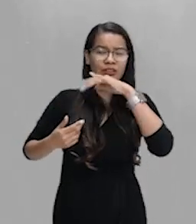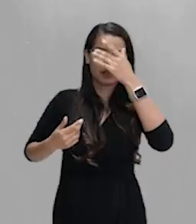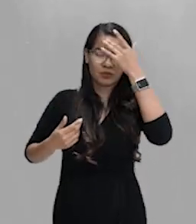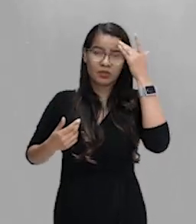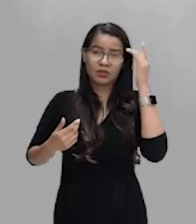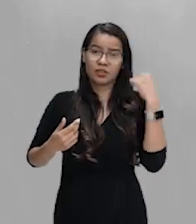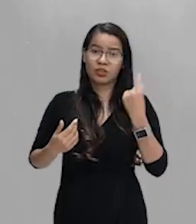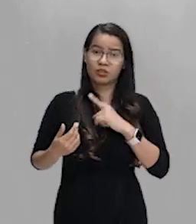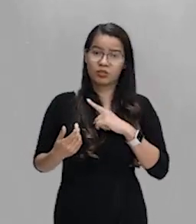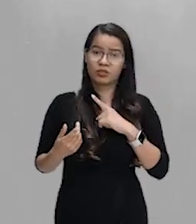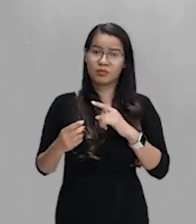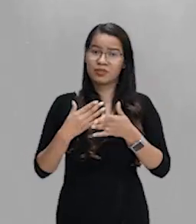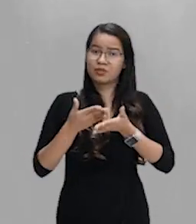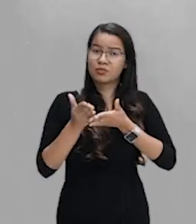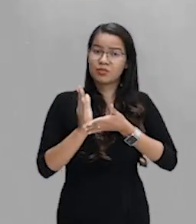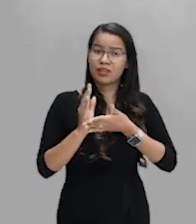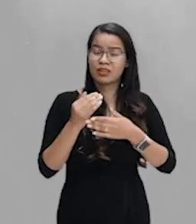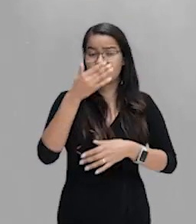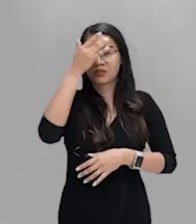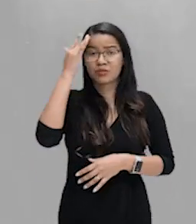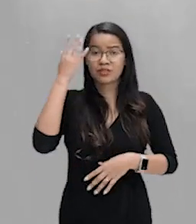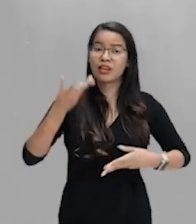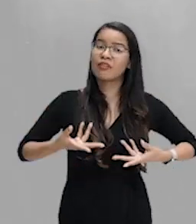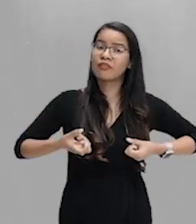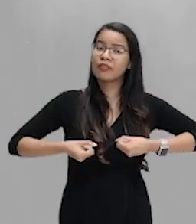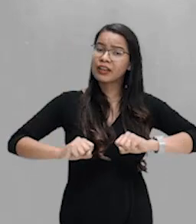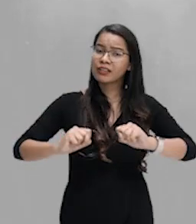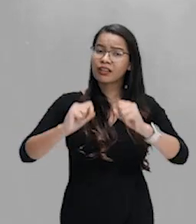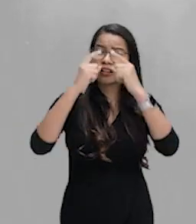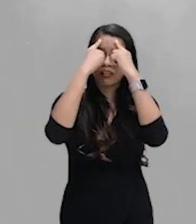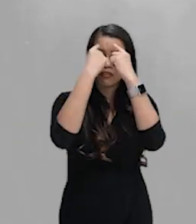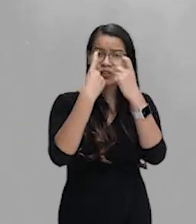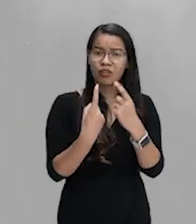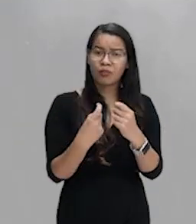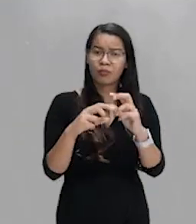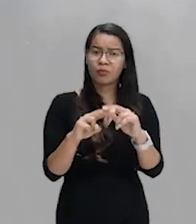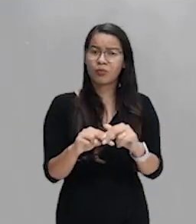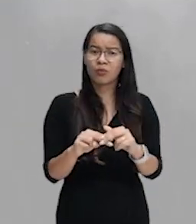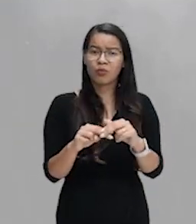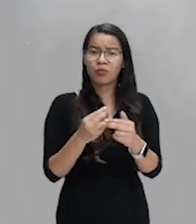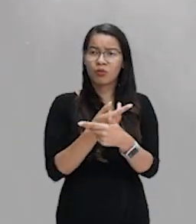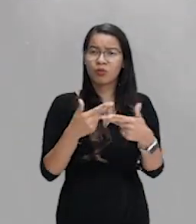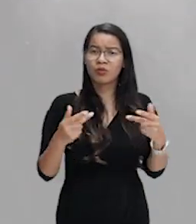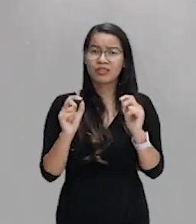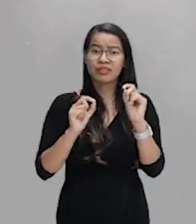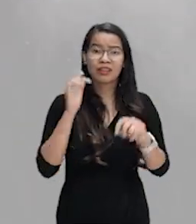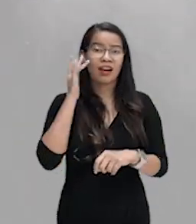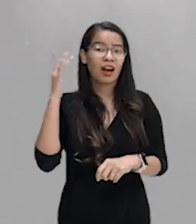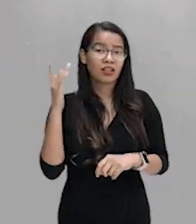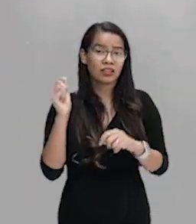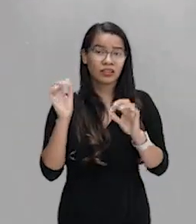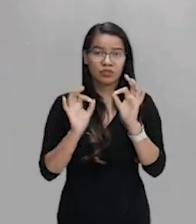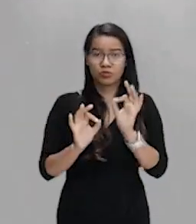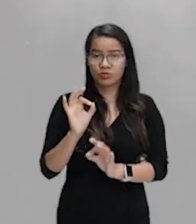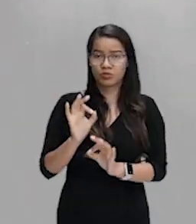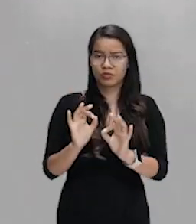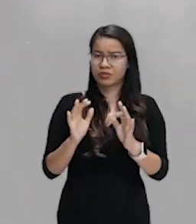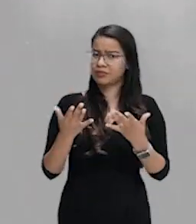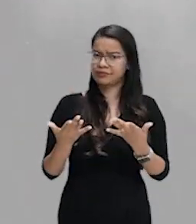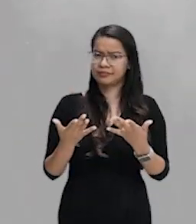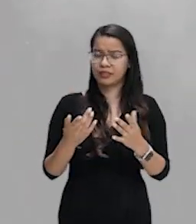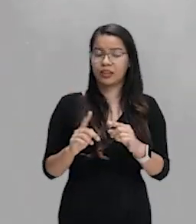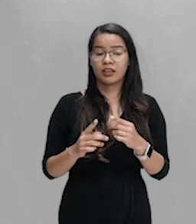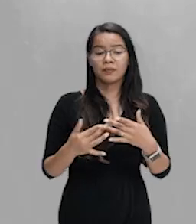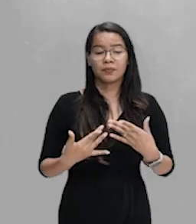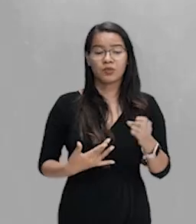defendem a violência gratuita através de coisas que acham que são justificáveis. Então, o surrealismo ele